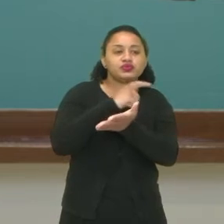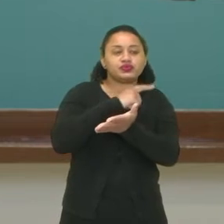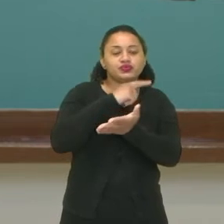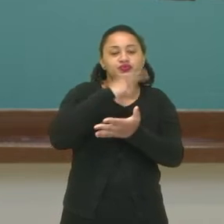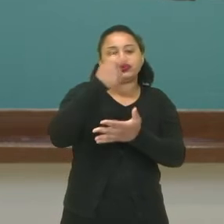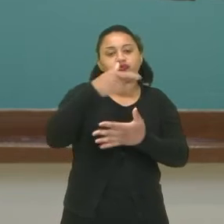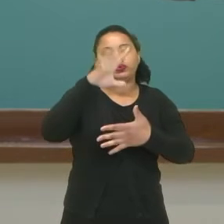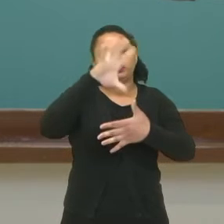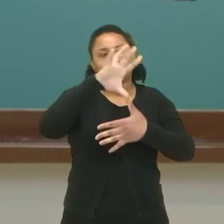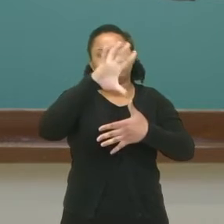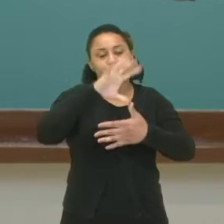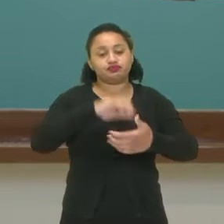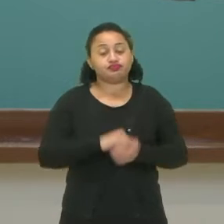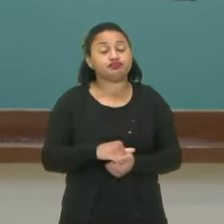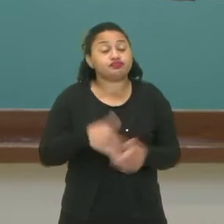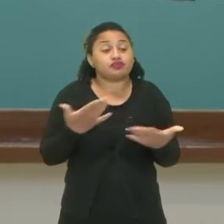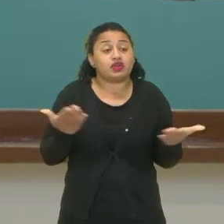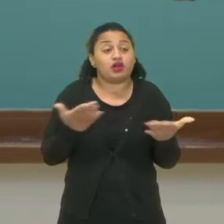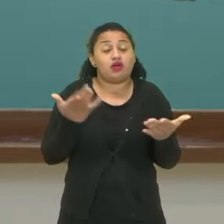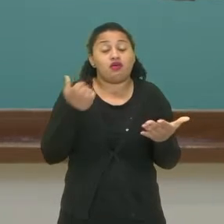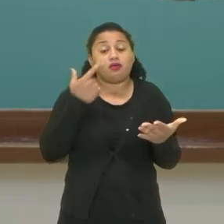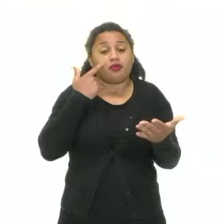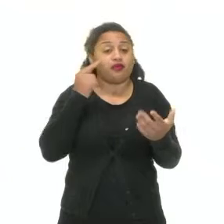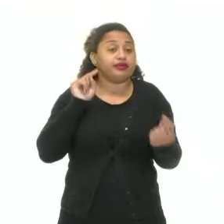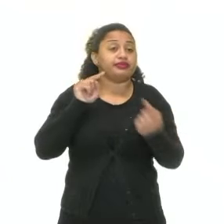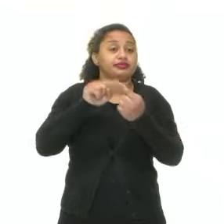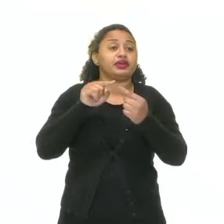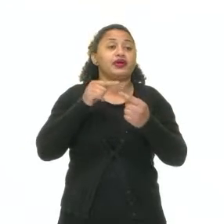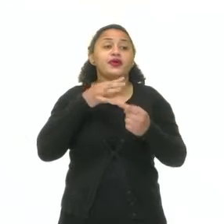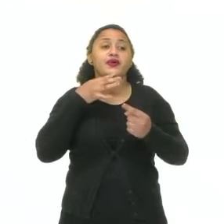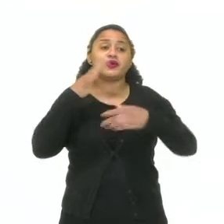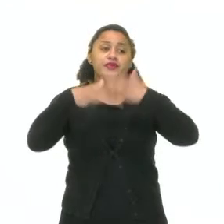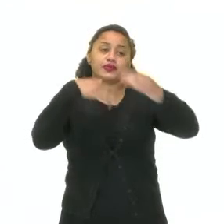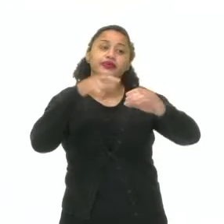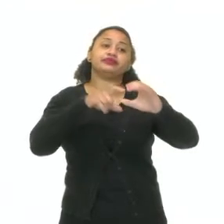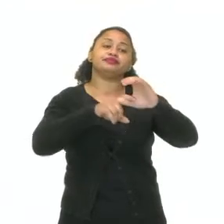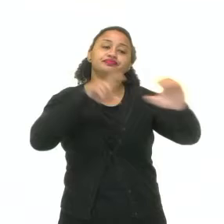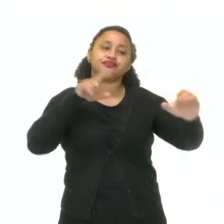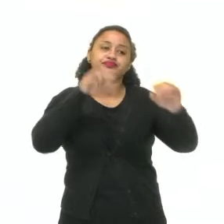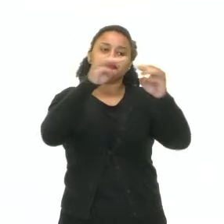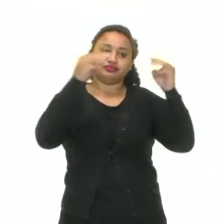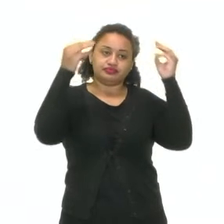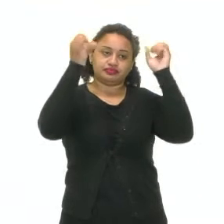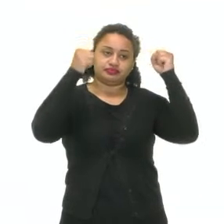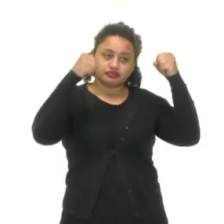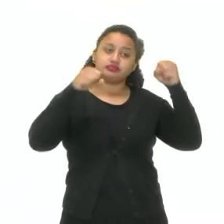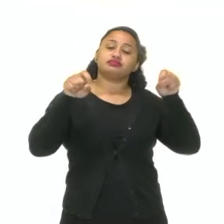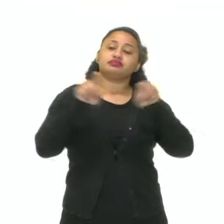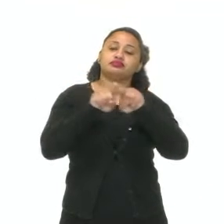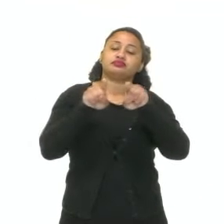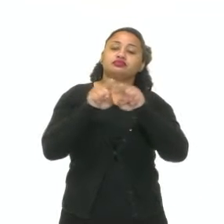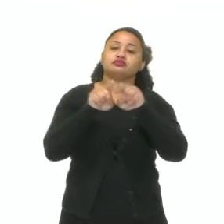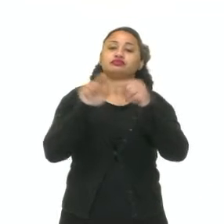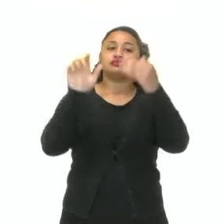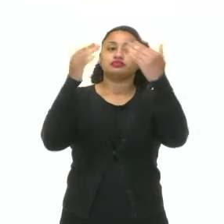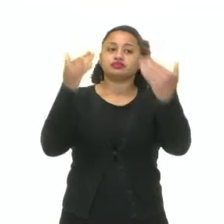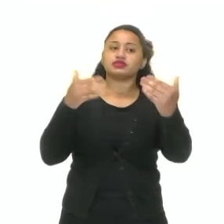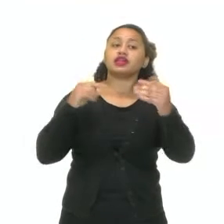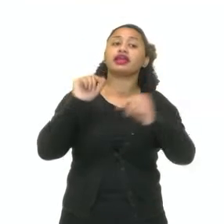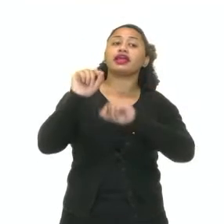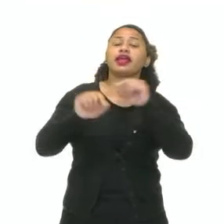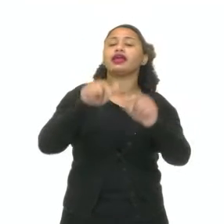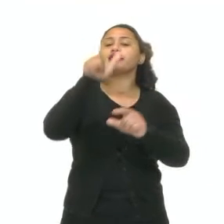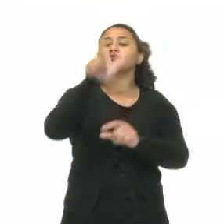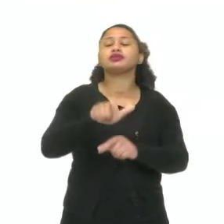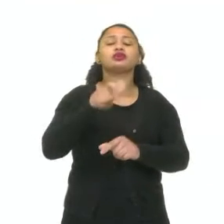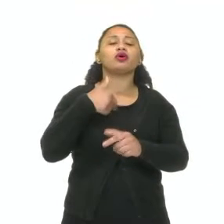olhadinha no objetivo, né? Conhecer aí o processo de independência mexicana e analisar os protagonismos, né,